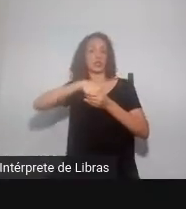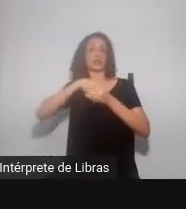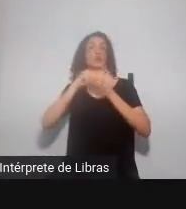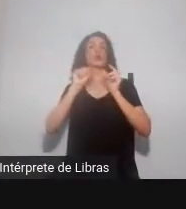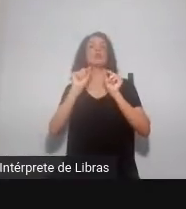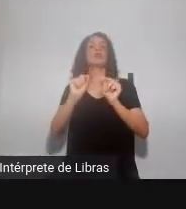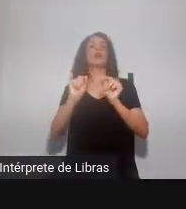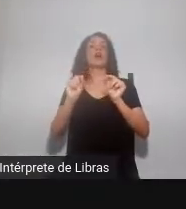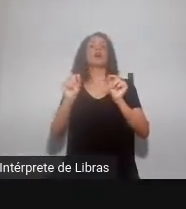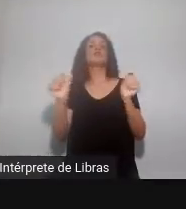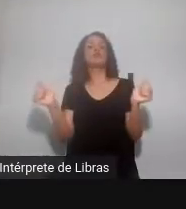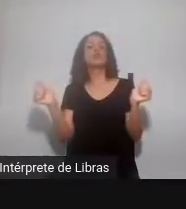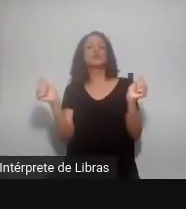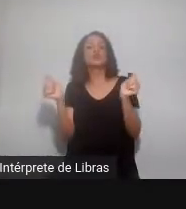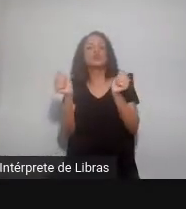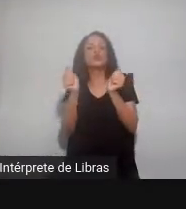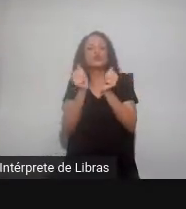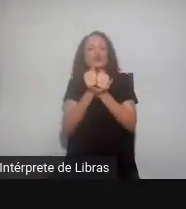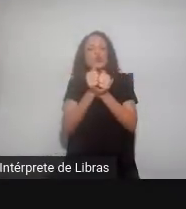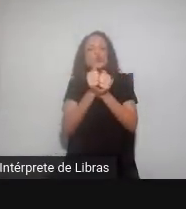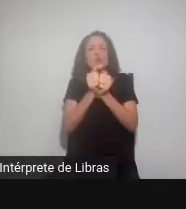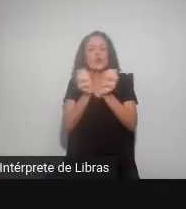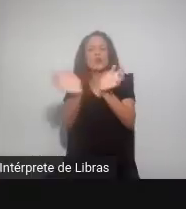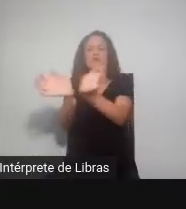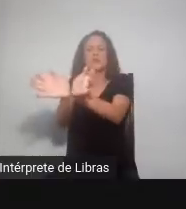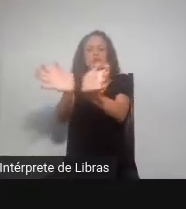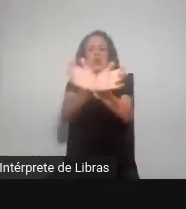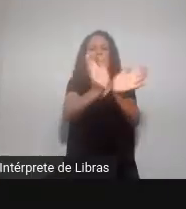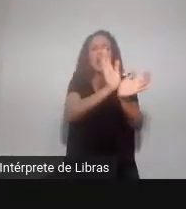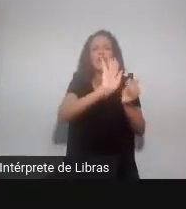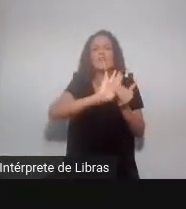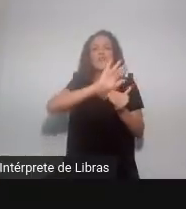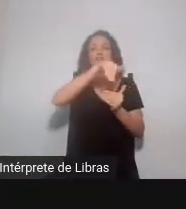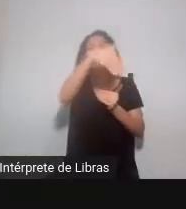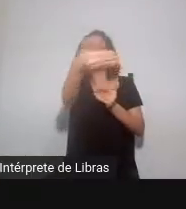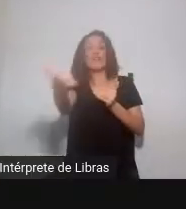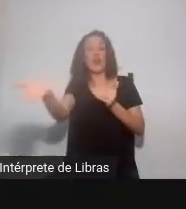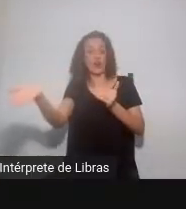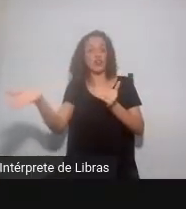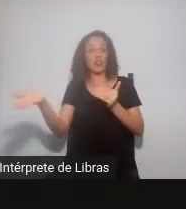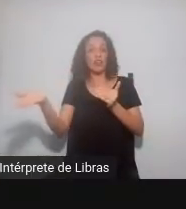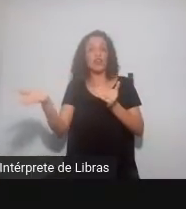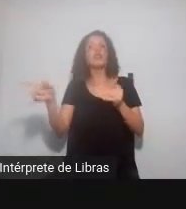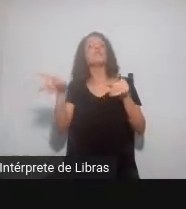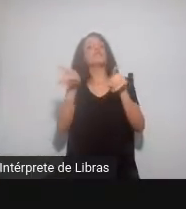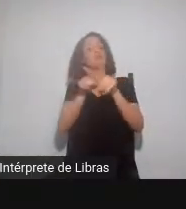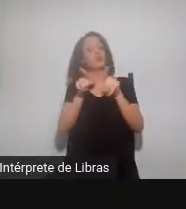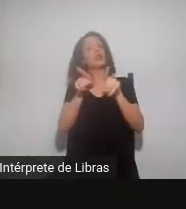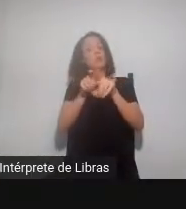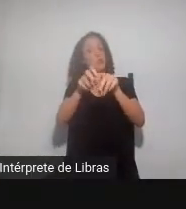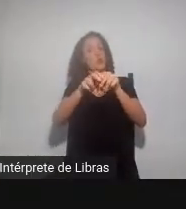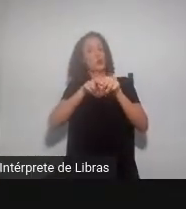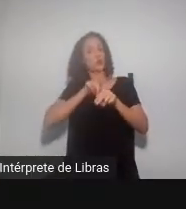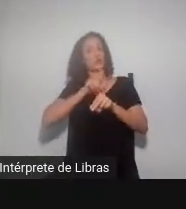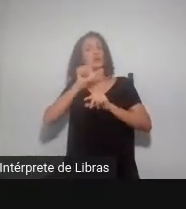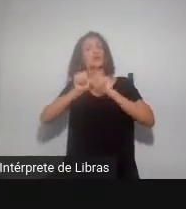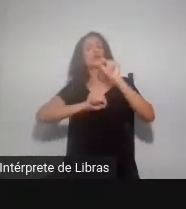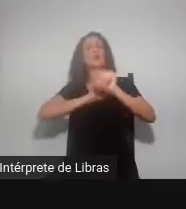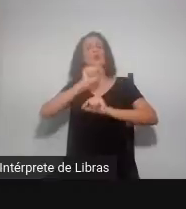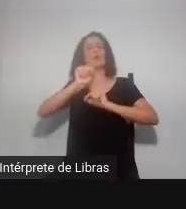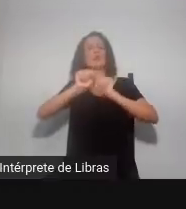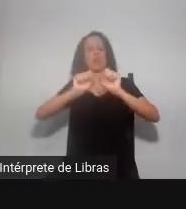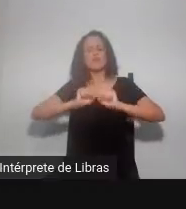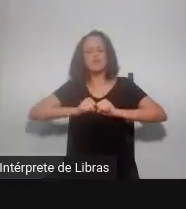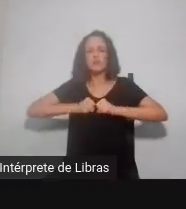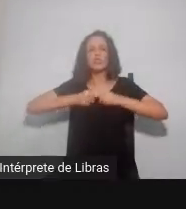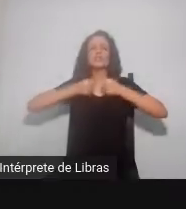estão fora da escola, acabam justificando para as crianças o esforço e o empenho